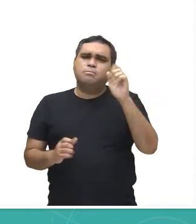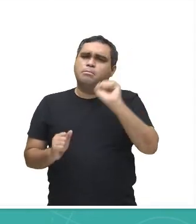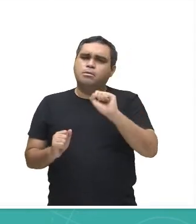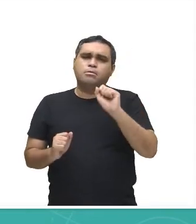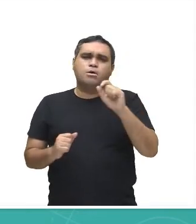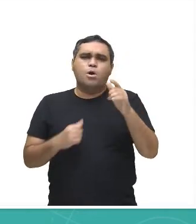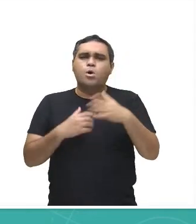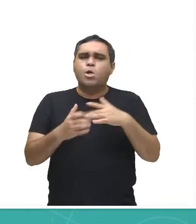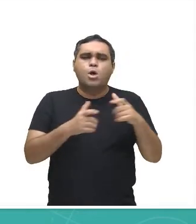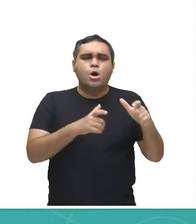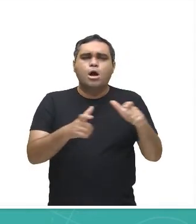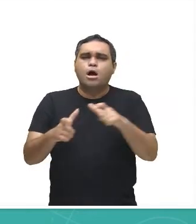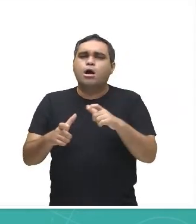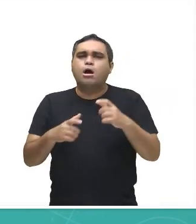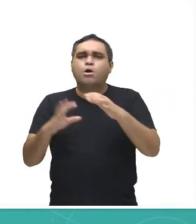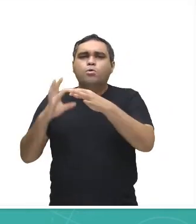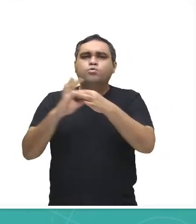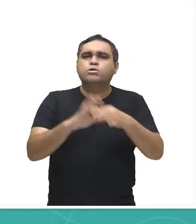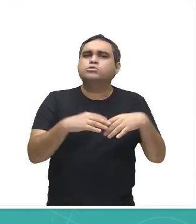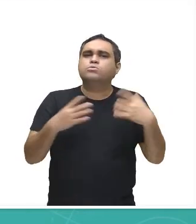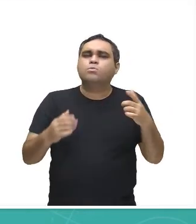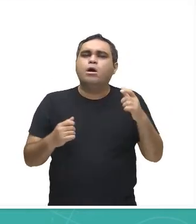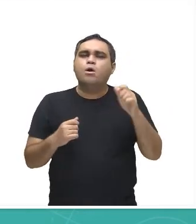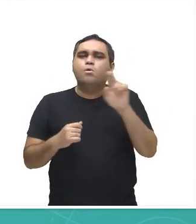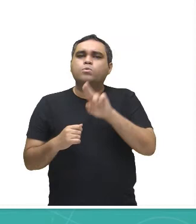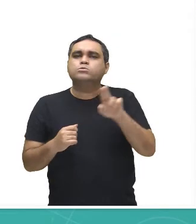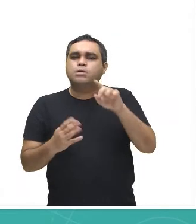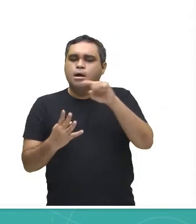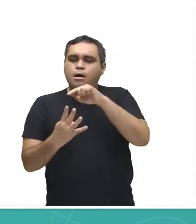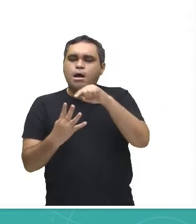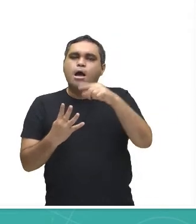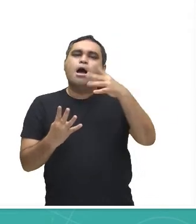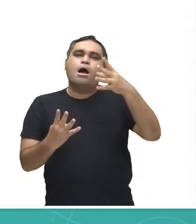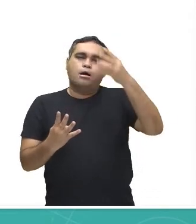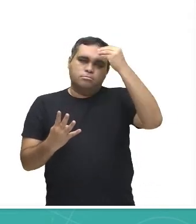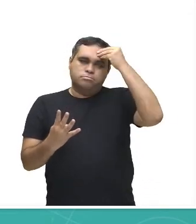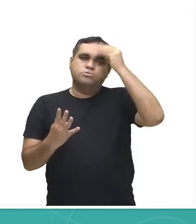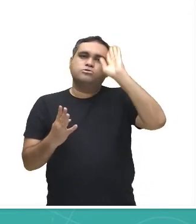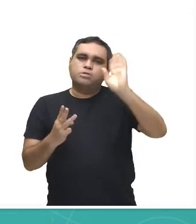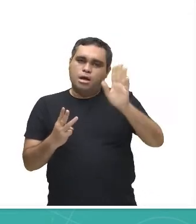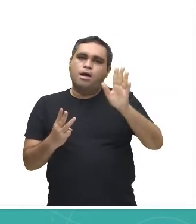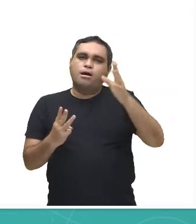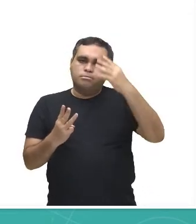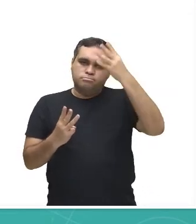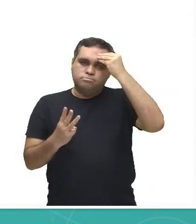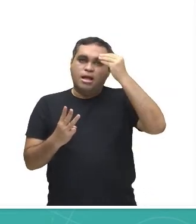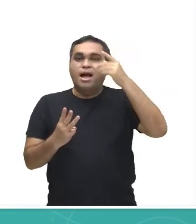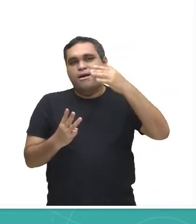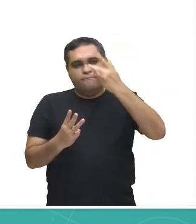tá bom? Então, para falar da escola, na faculdade, na universidade, na